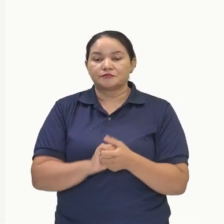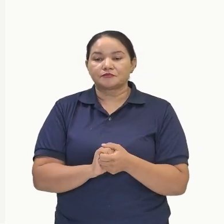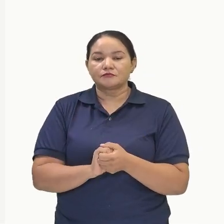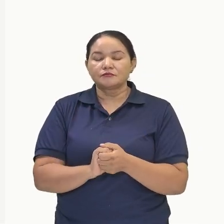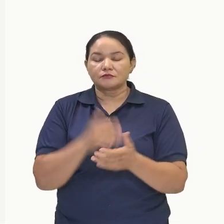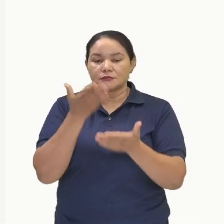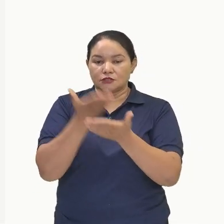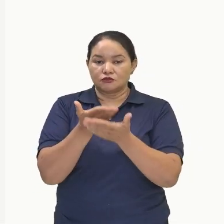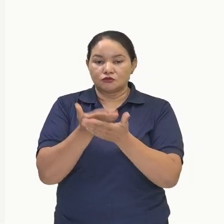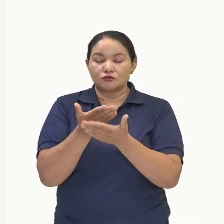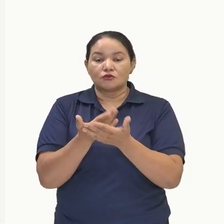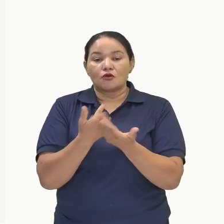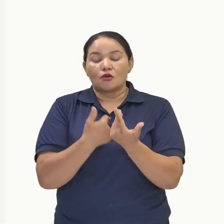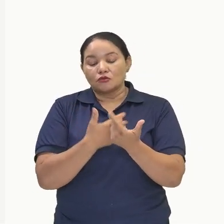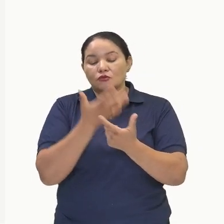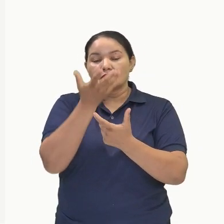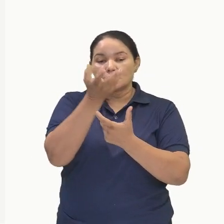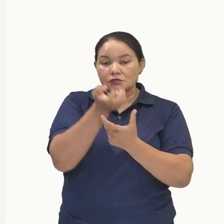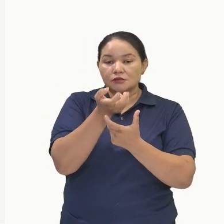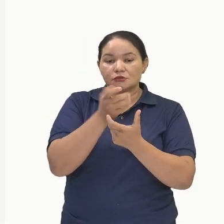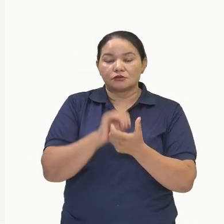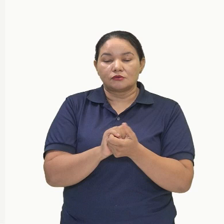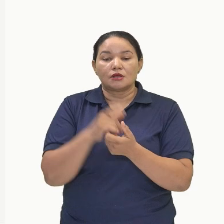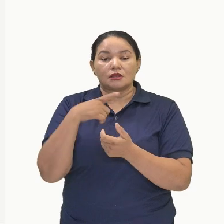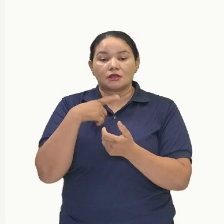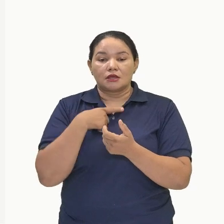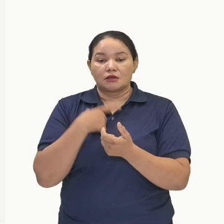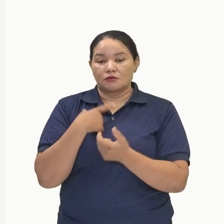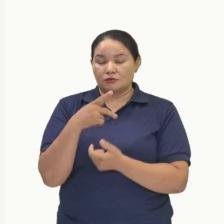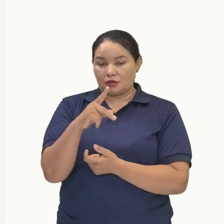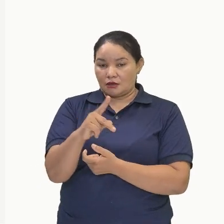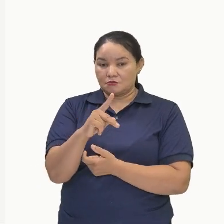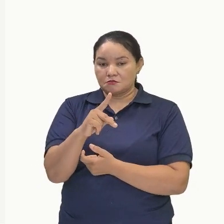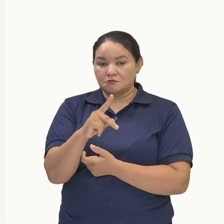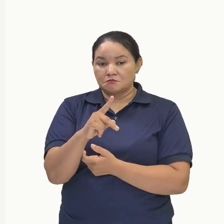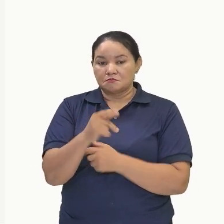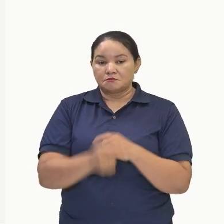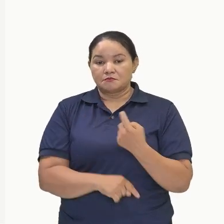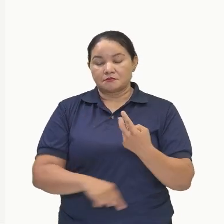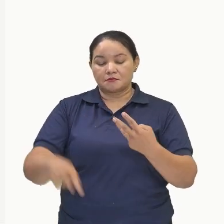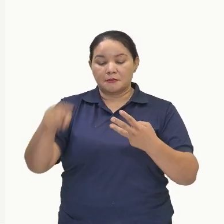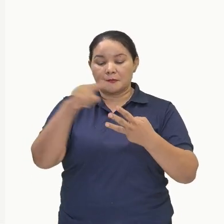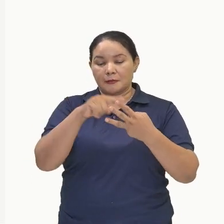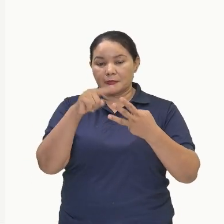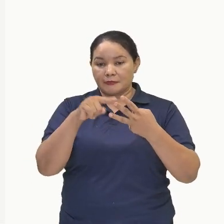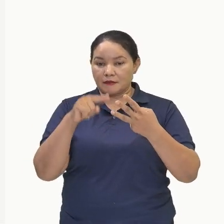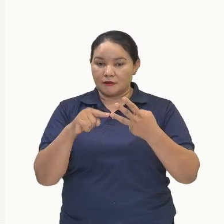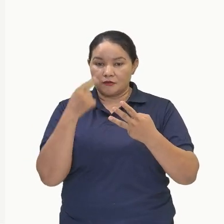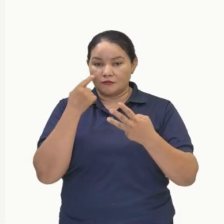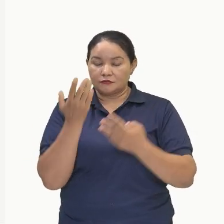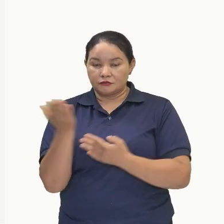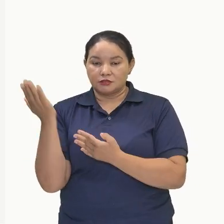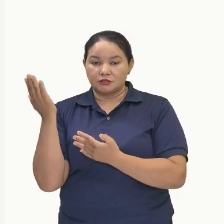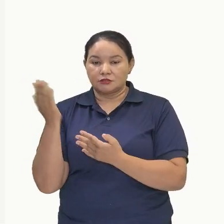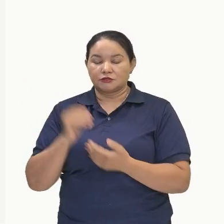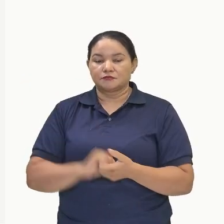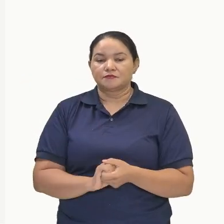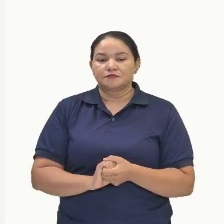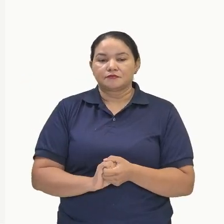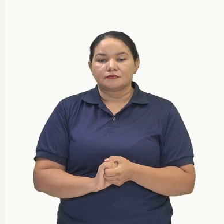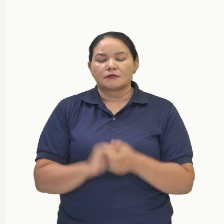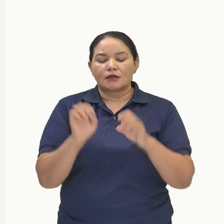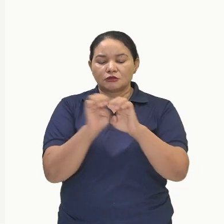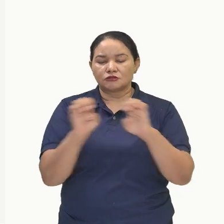dos receptores. No caso aqui, nós temos a potência de um receptor elétrico. Pessoal, a gente